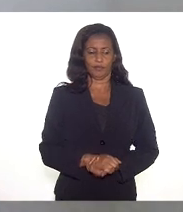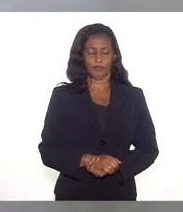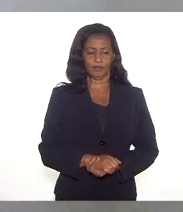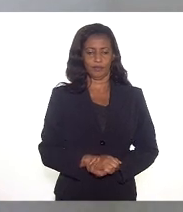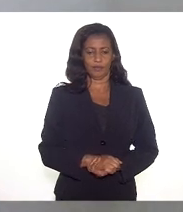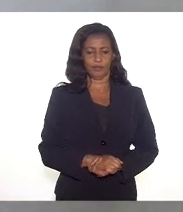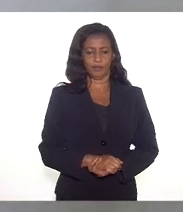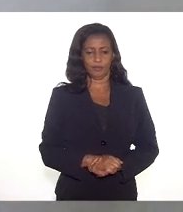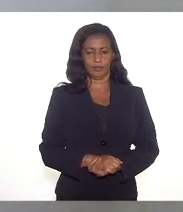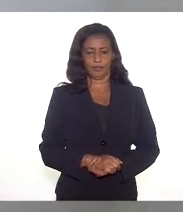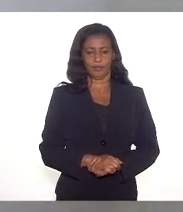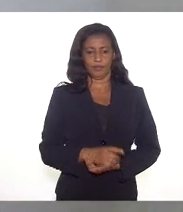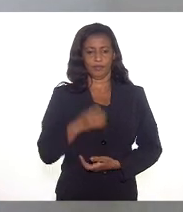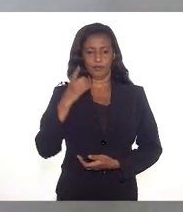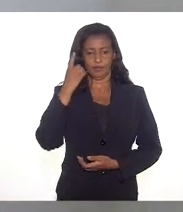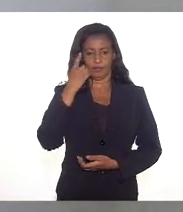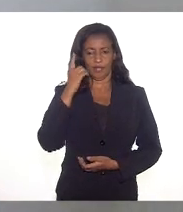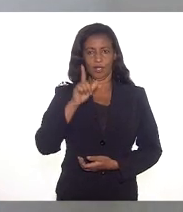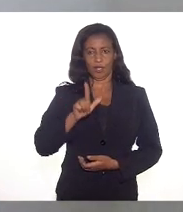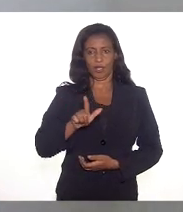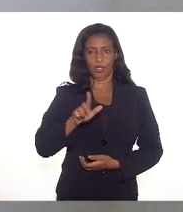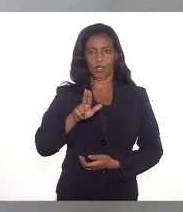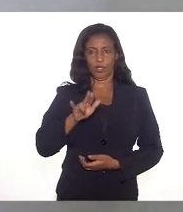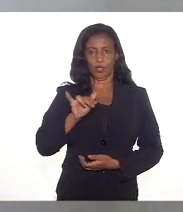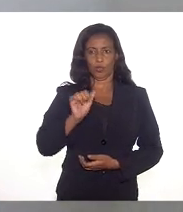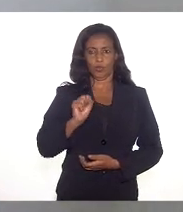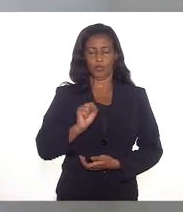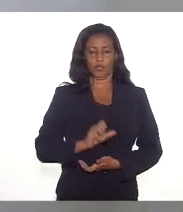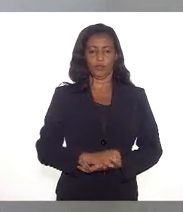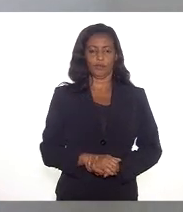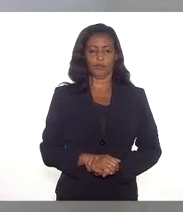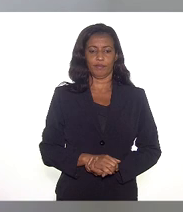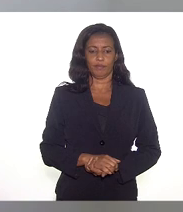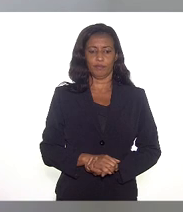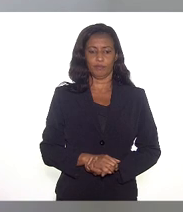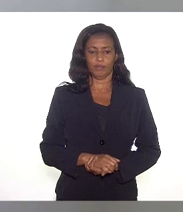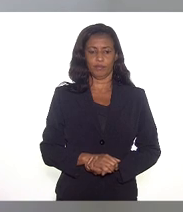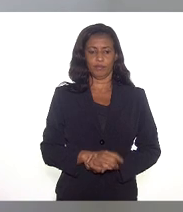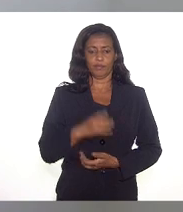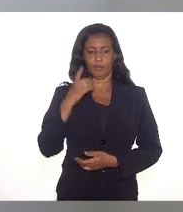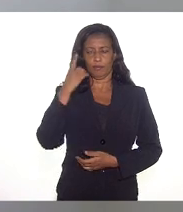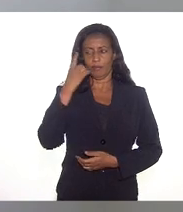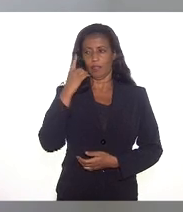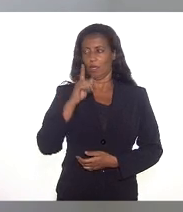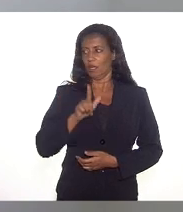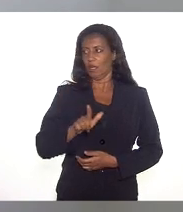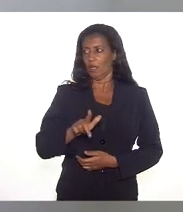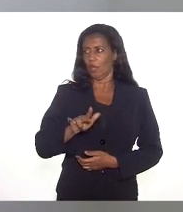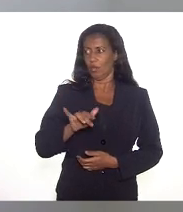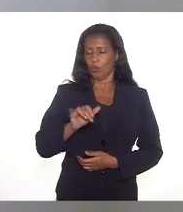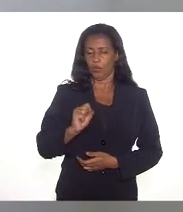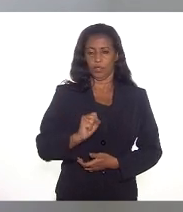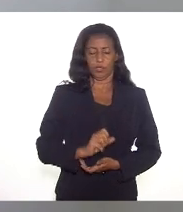Neto. Deputado Luiz Martins. Deputado Luiz